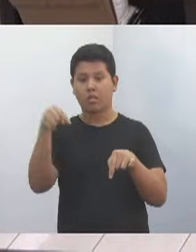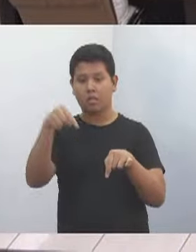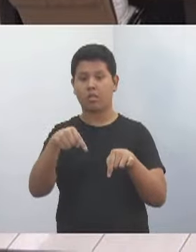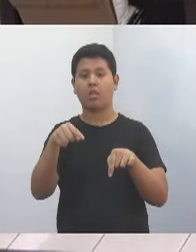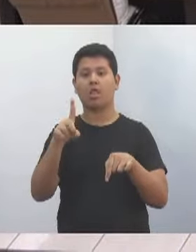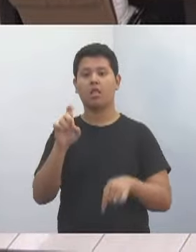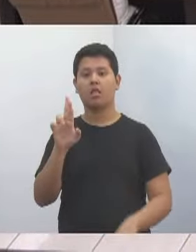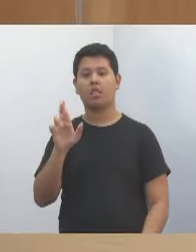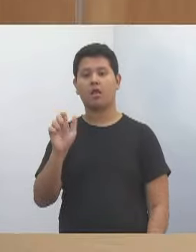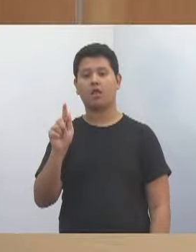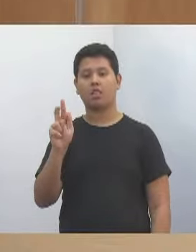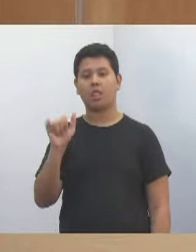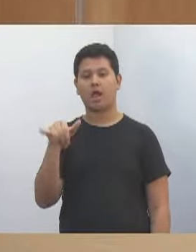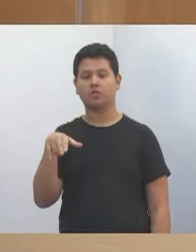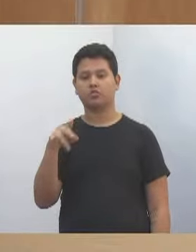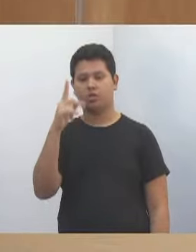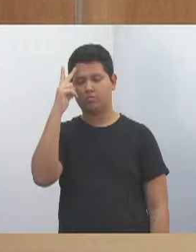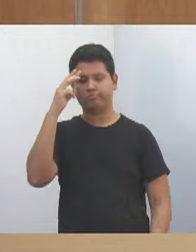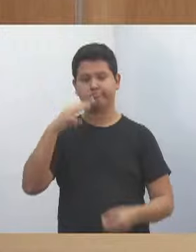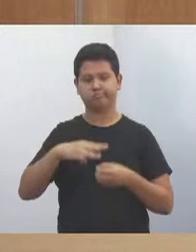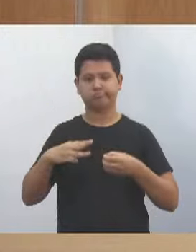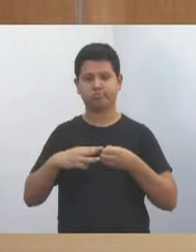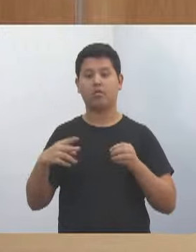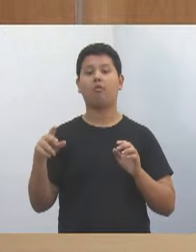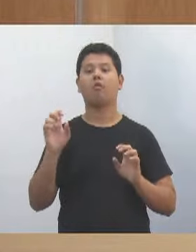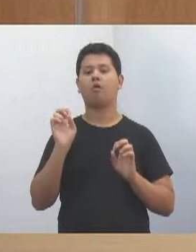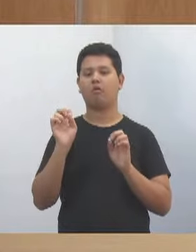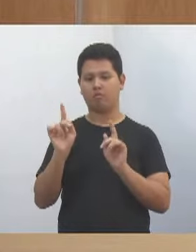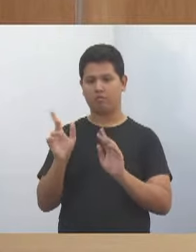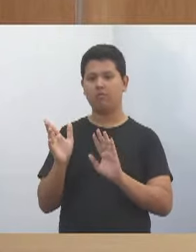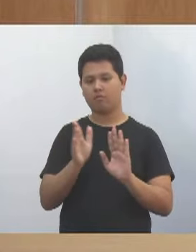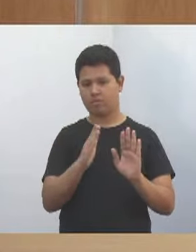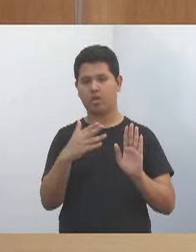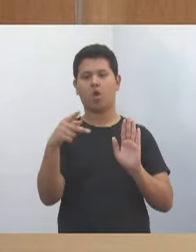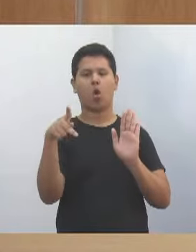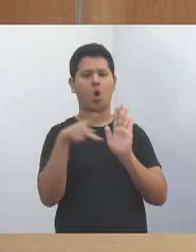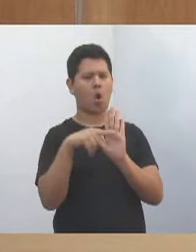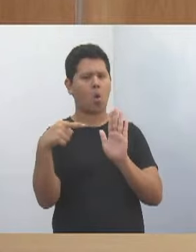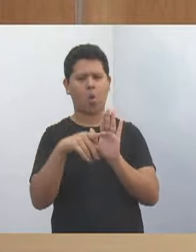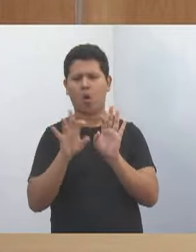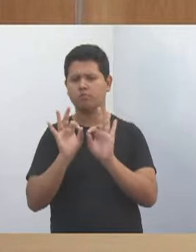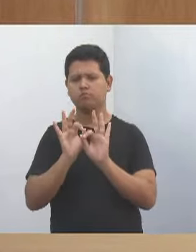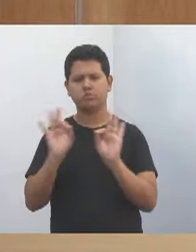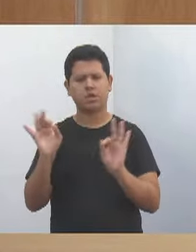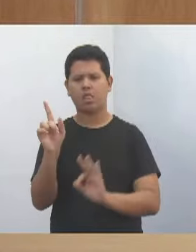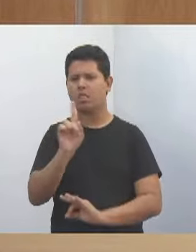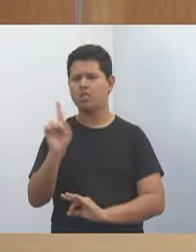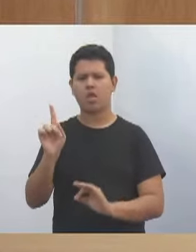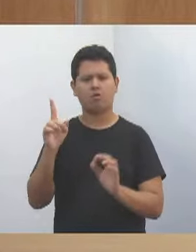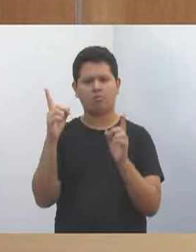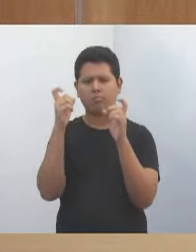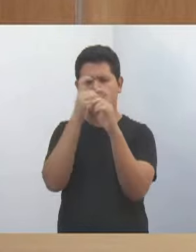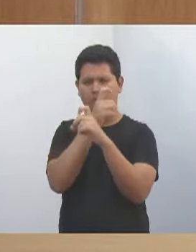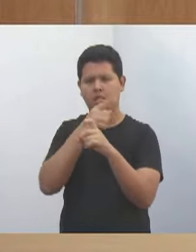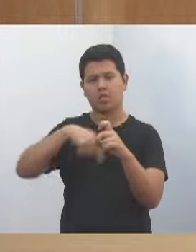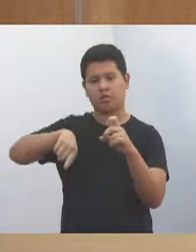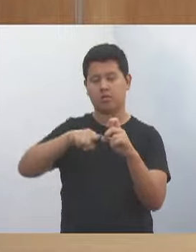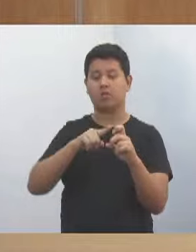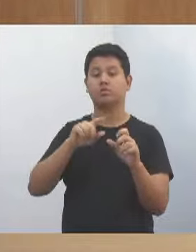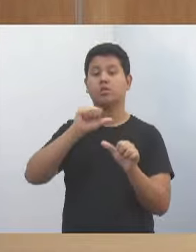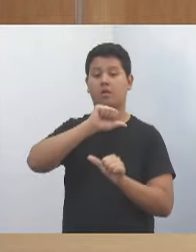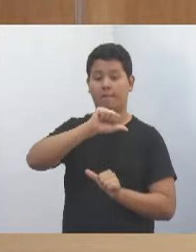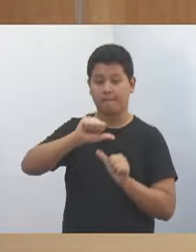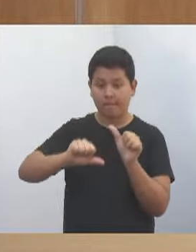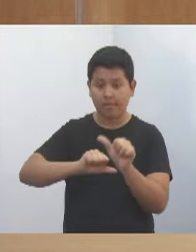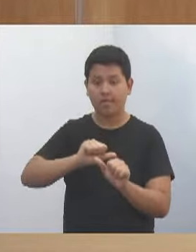Tá ok, pessoal? Então, é um projeto não muito complicado, é um projeto simples em que nós fazemos essa mudança na